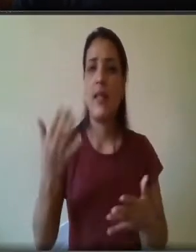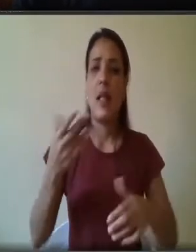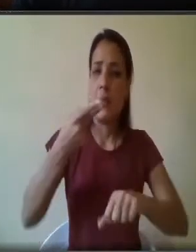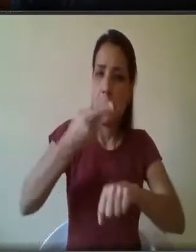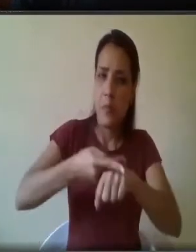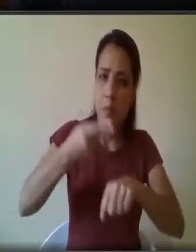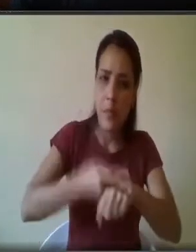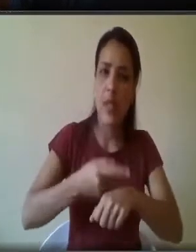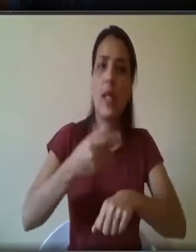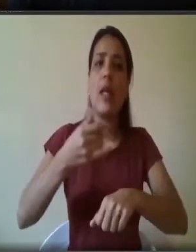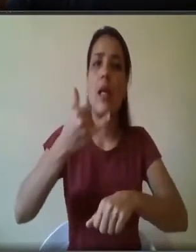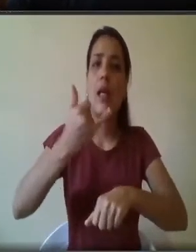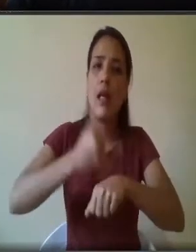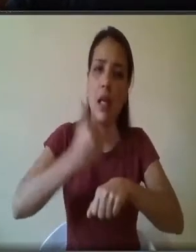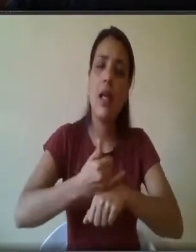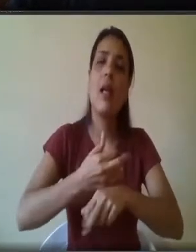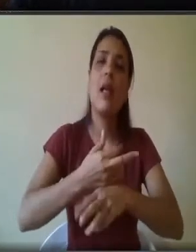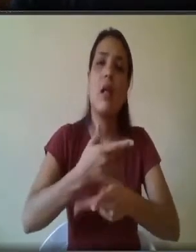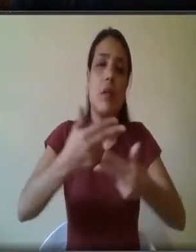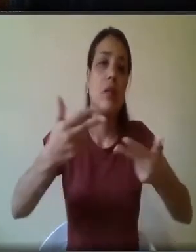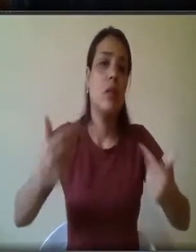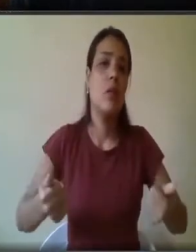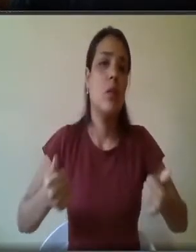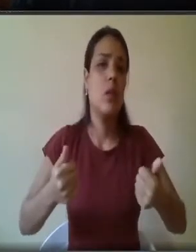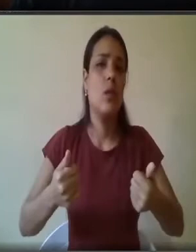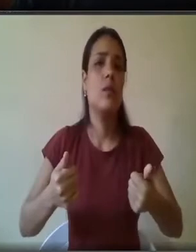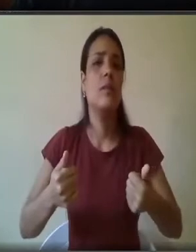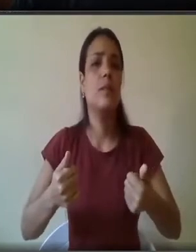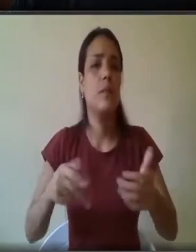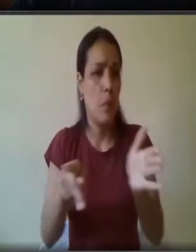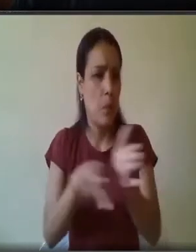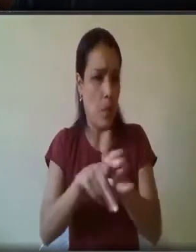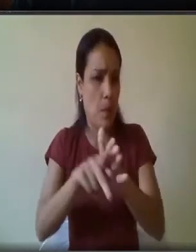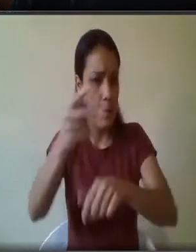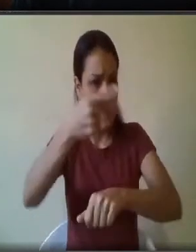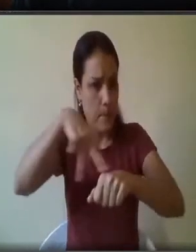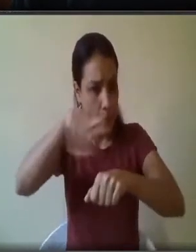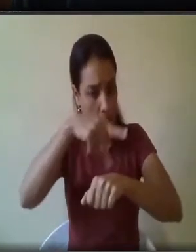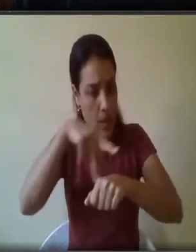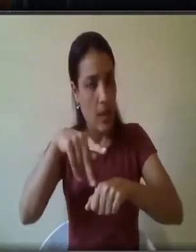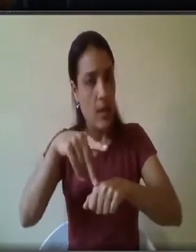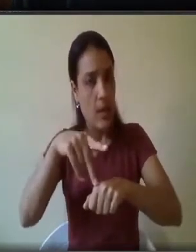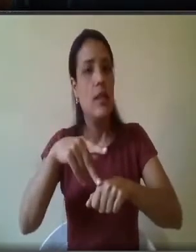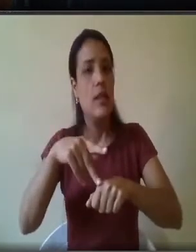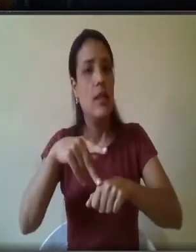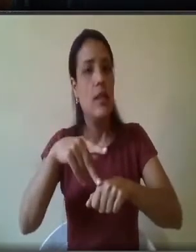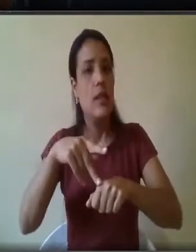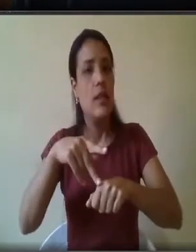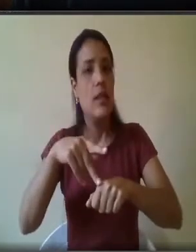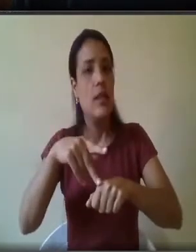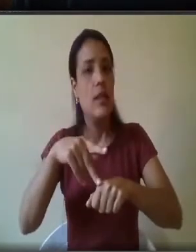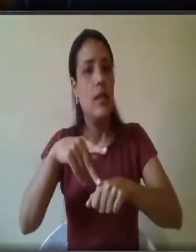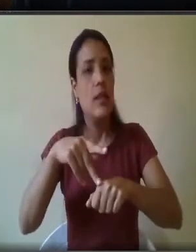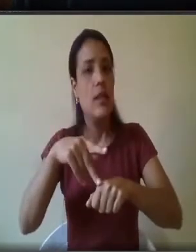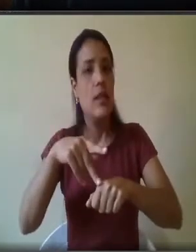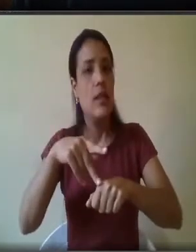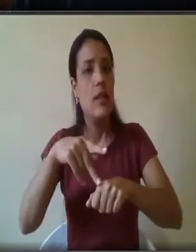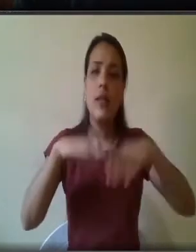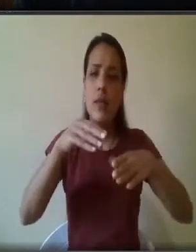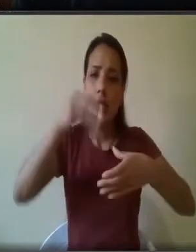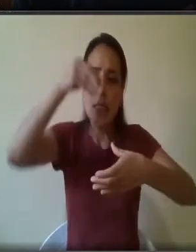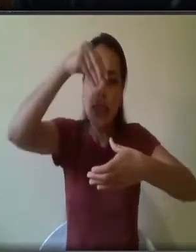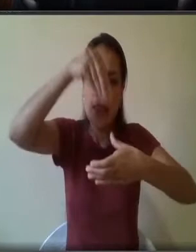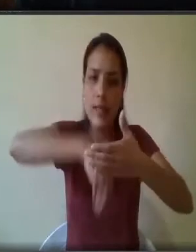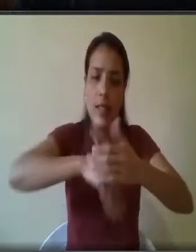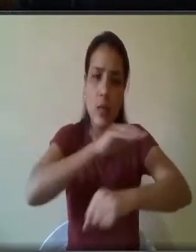um país, geralmente você tem as origens geográficas nos agentes internos do relevo,